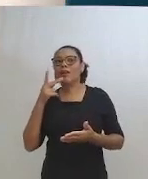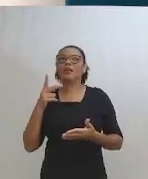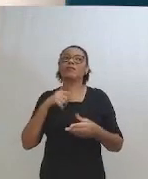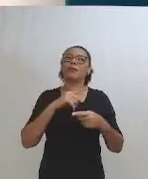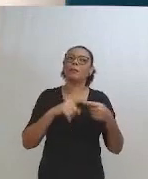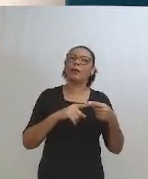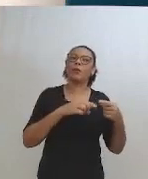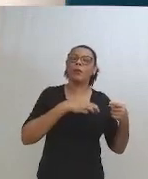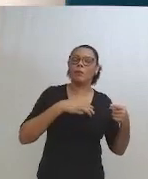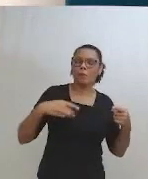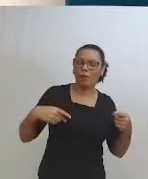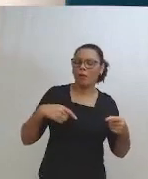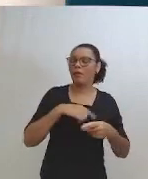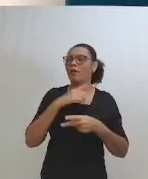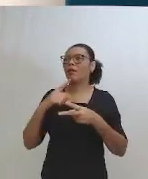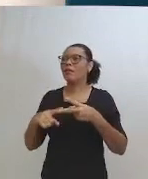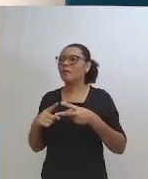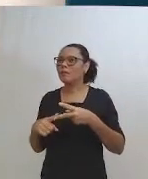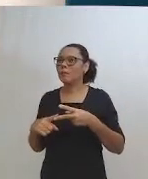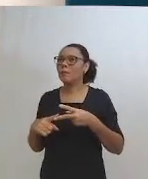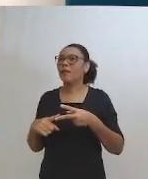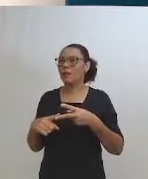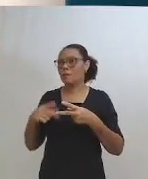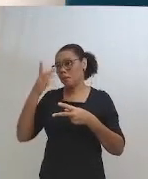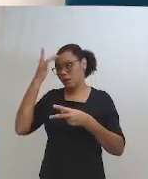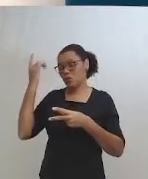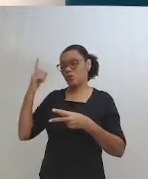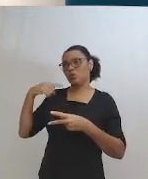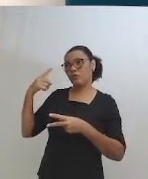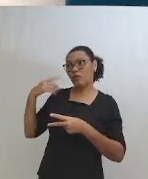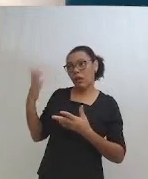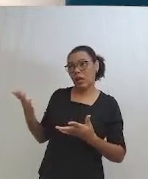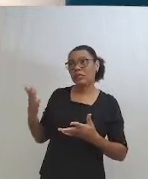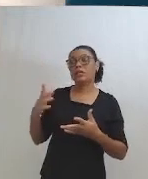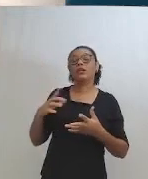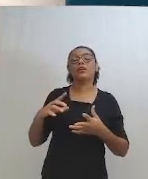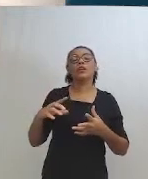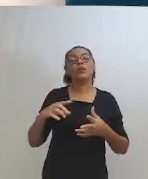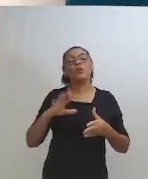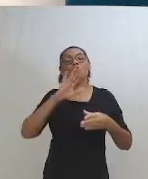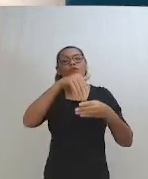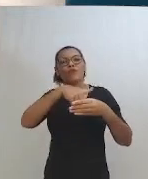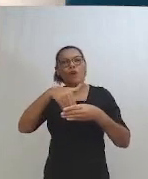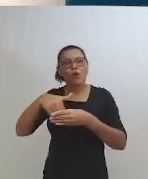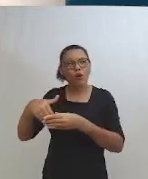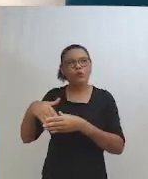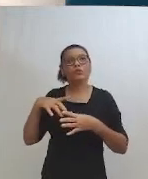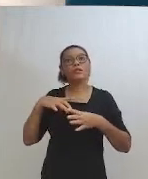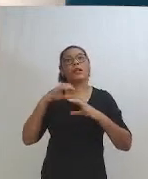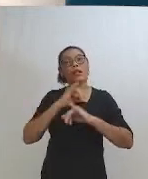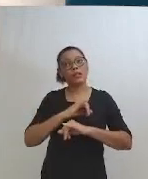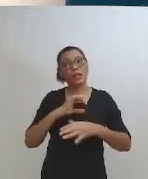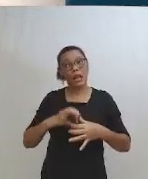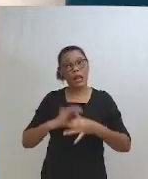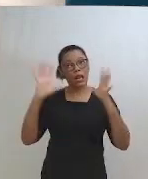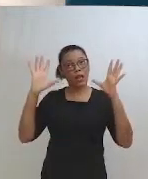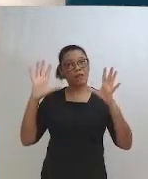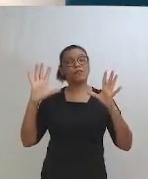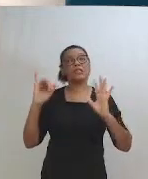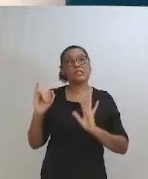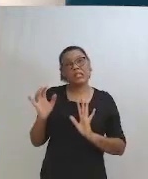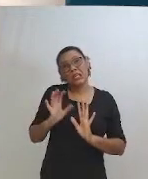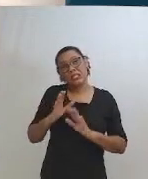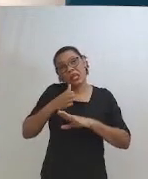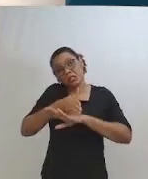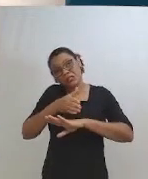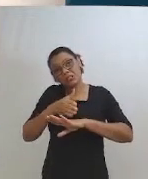à recorrente, doutora Daniela, que os votos estão à disposição, ou seja, se quiserem acesso aos votos, basta